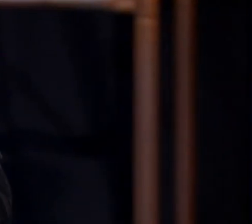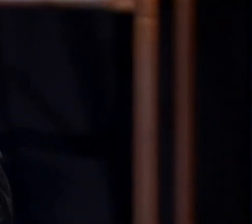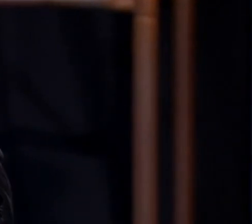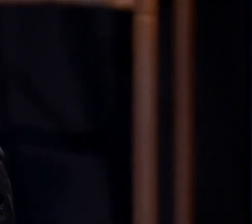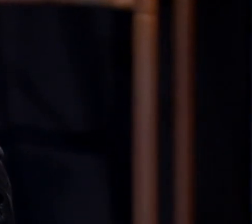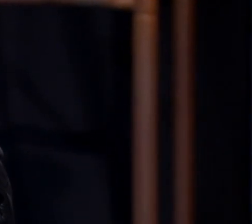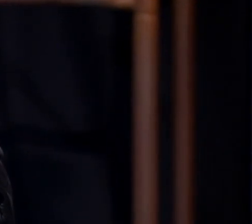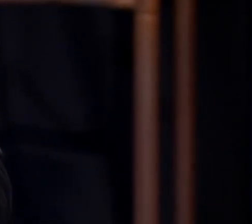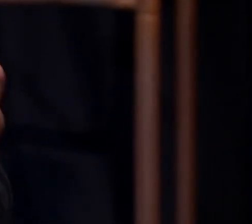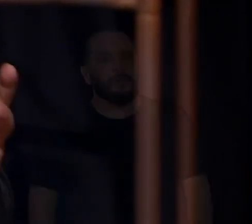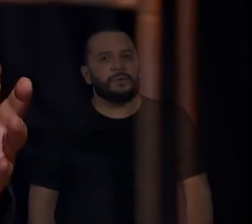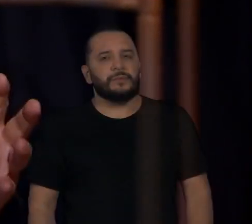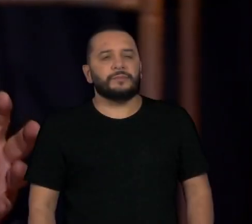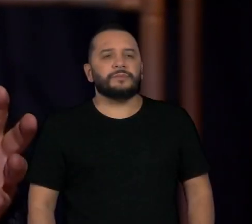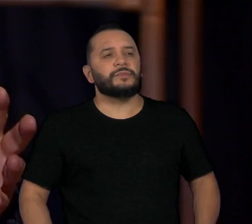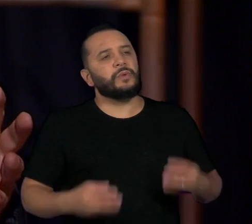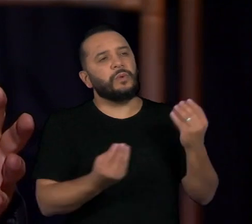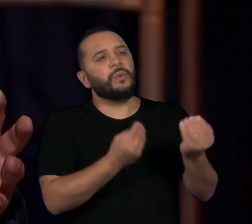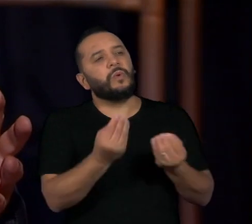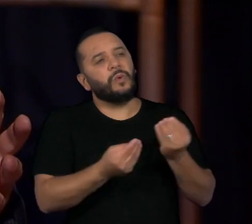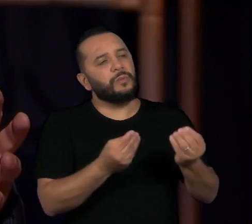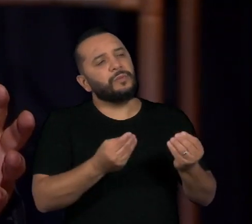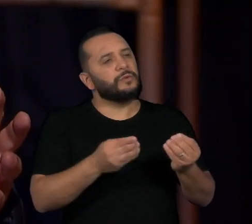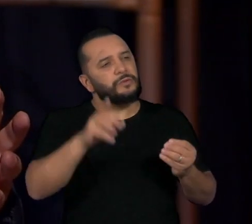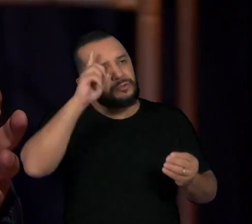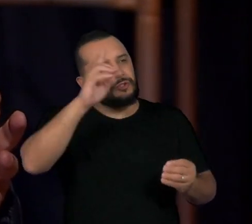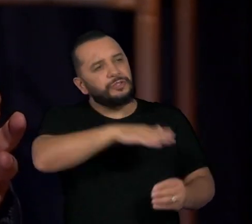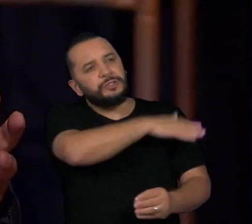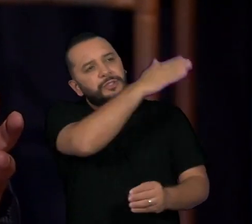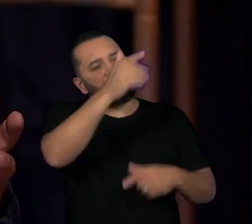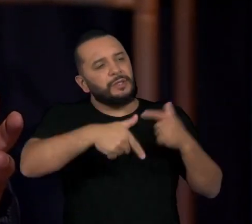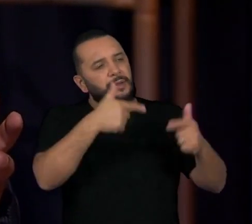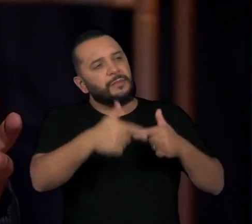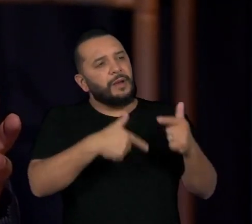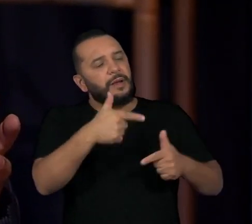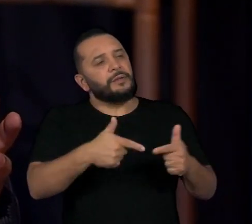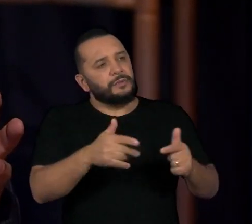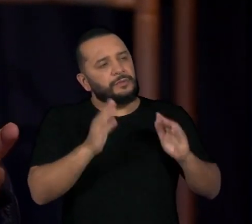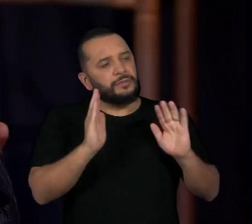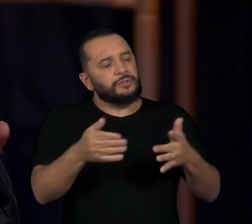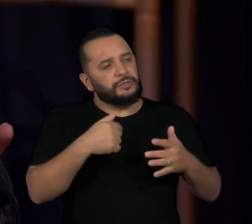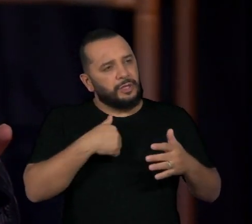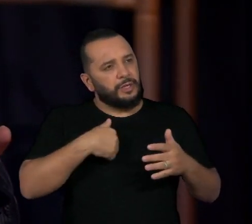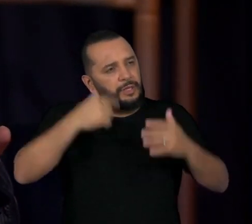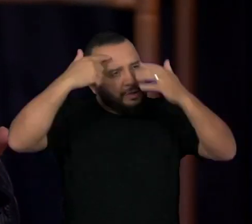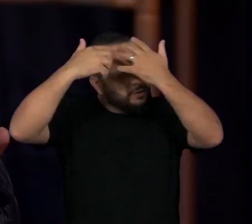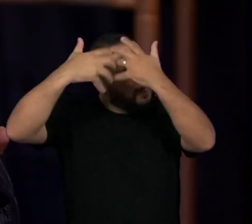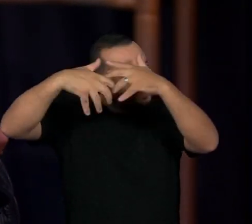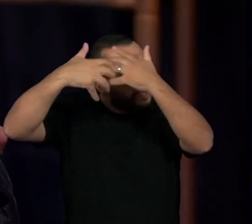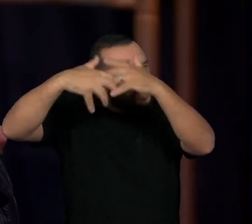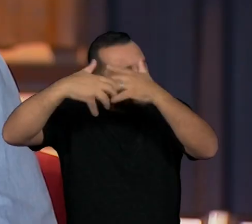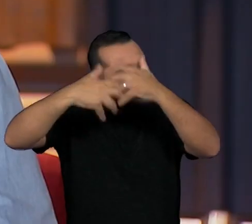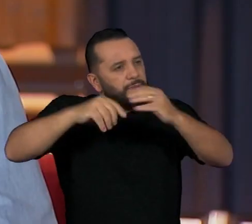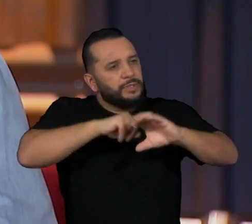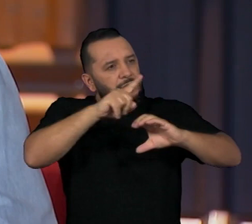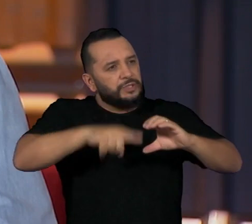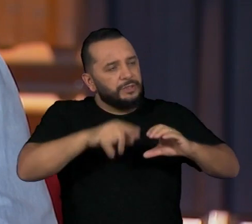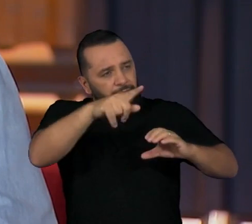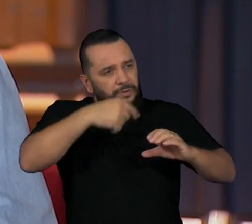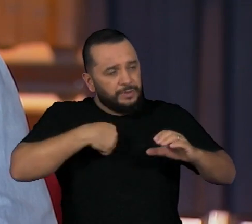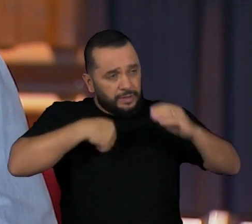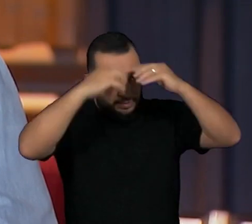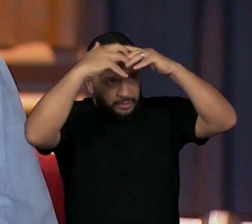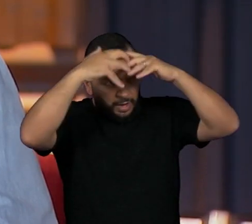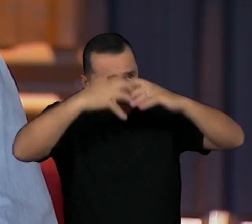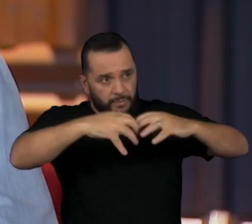Como é que é um dia de trabalho de um neurocientista? Assim, eu vou abrir um cérebro hoje? Olha,